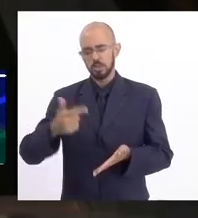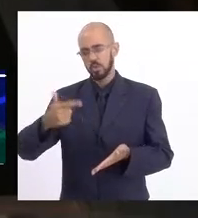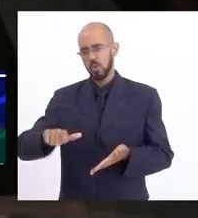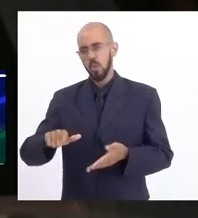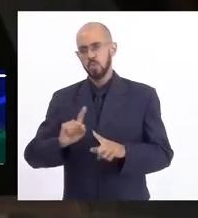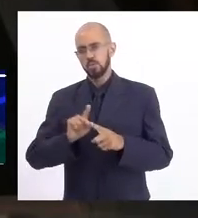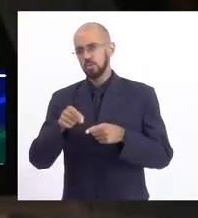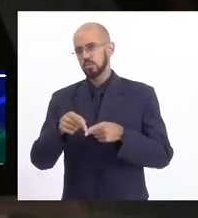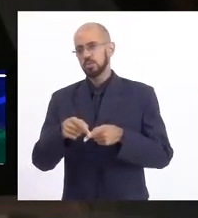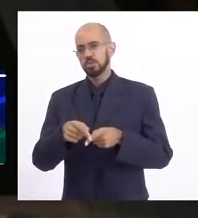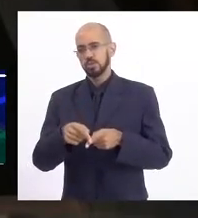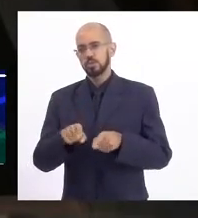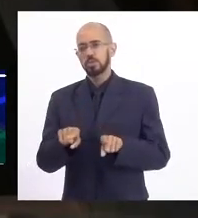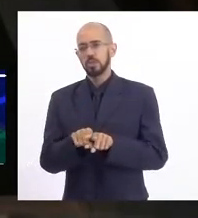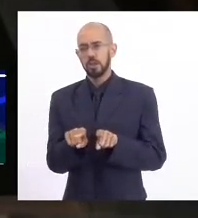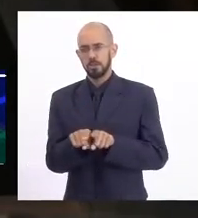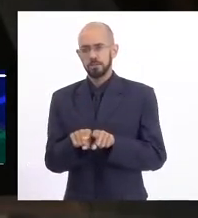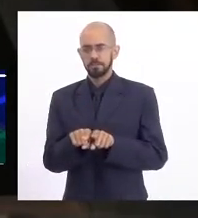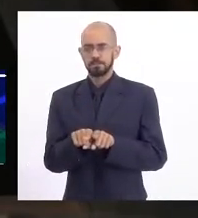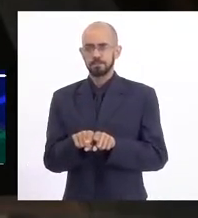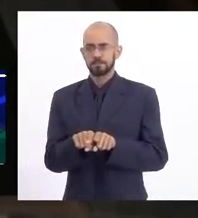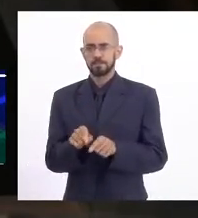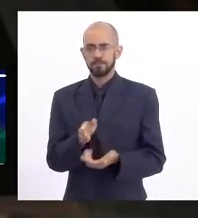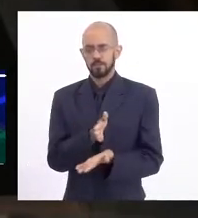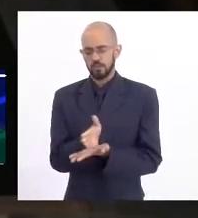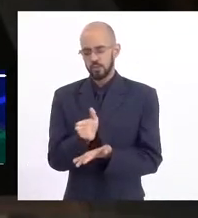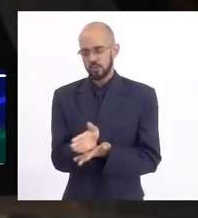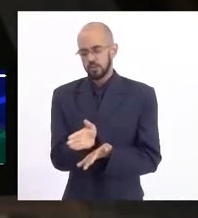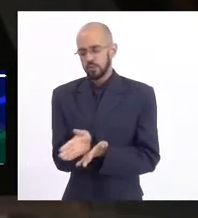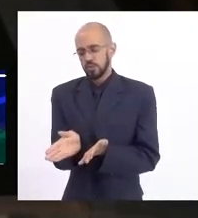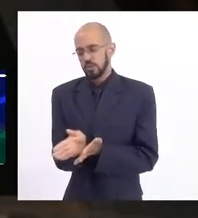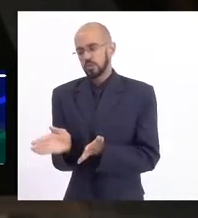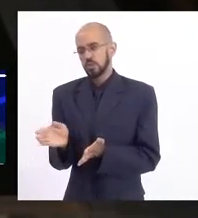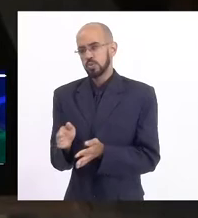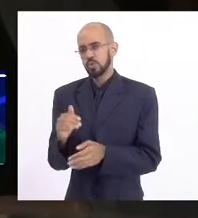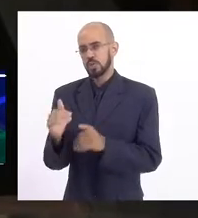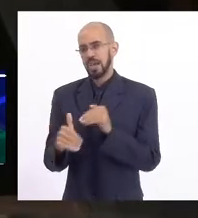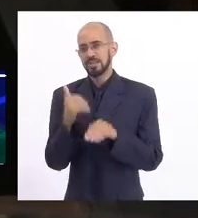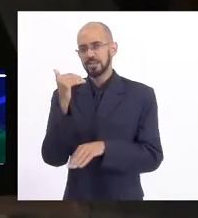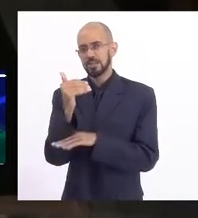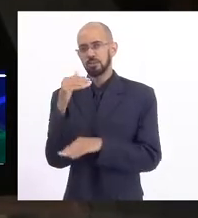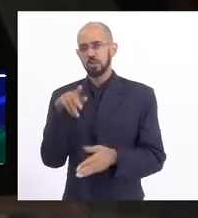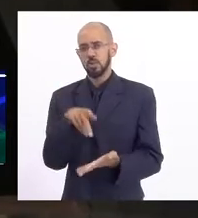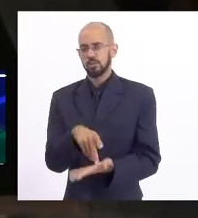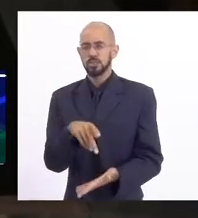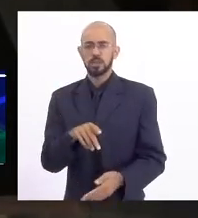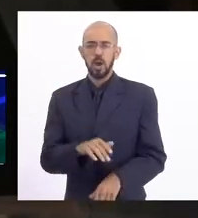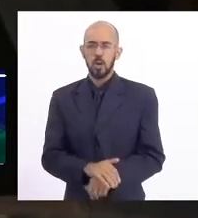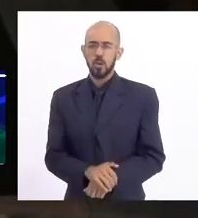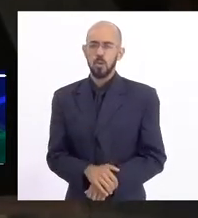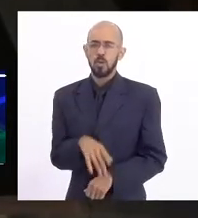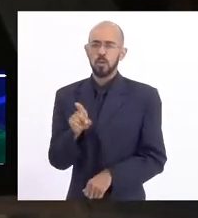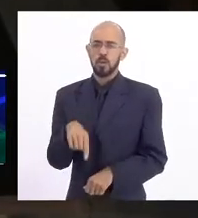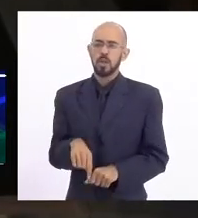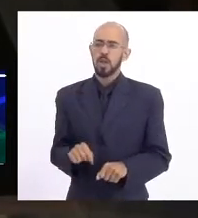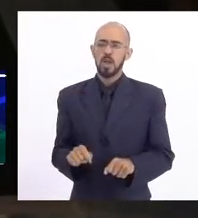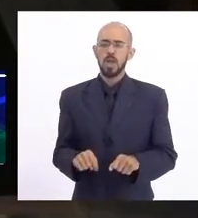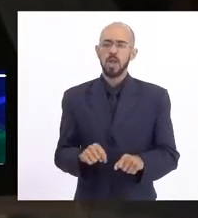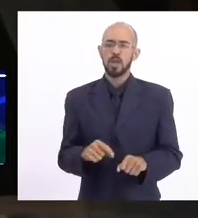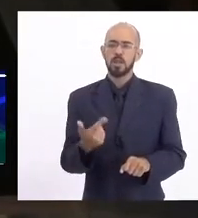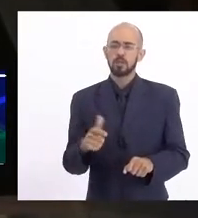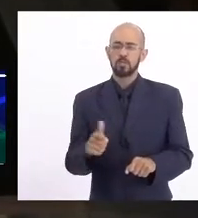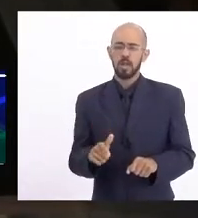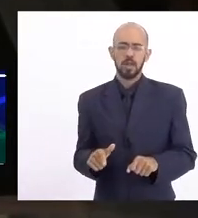finalidades, e também desvios extraoficiais, simplesmente destinação discricionária, sem